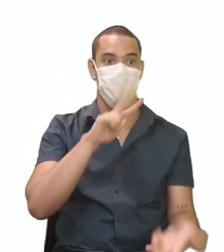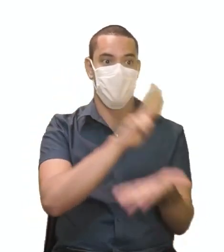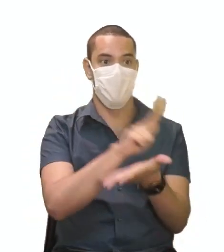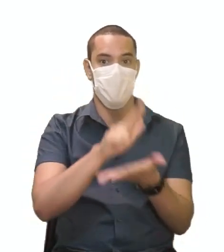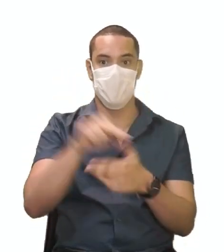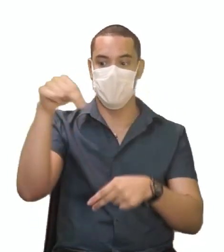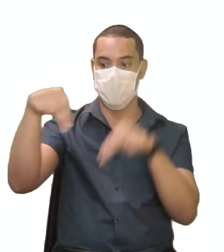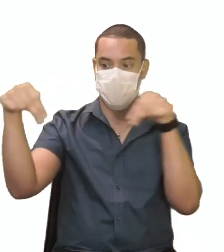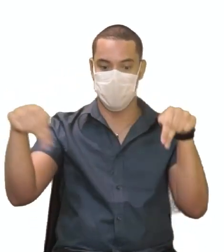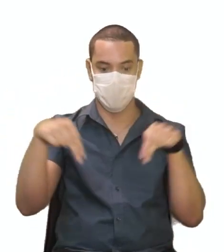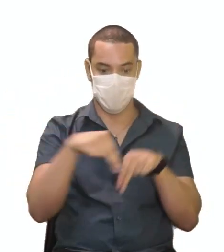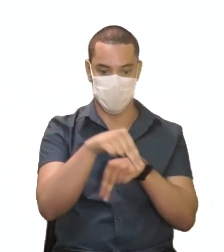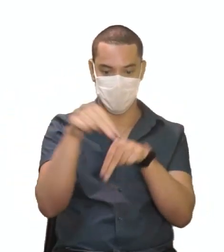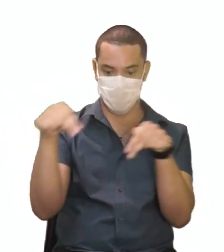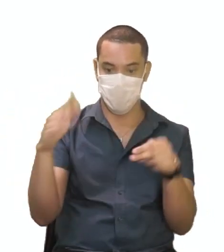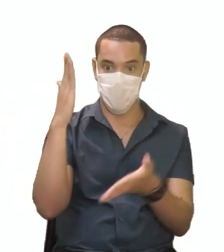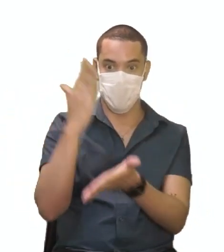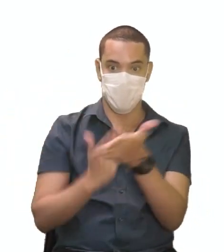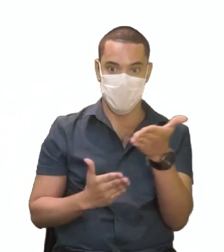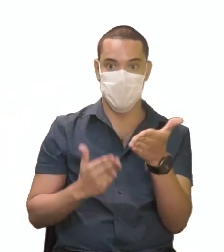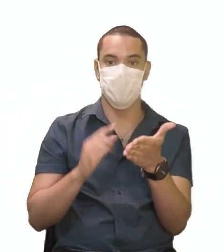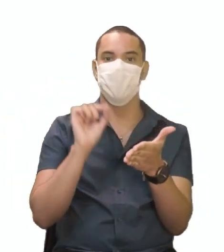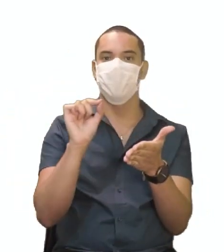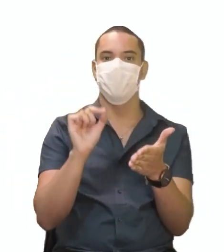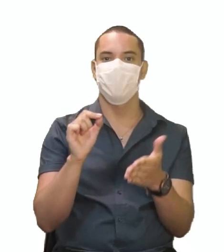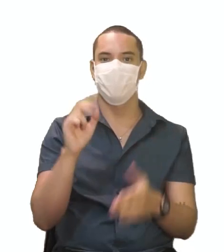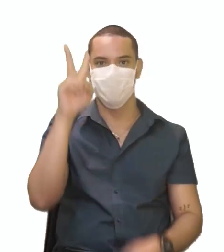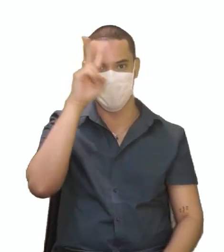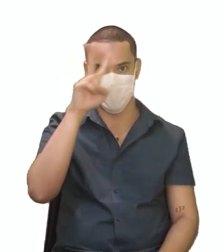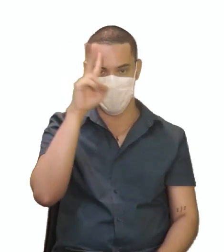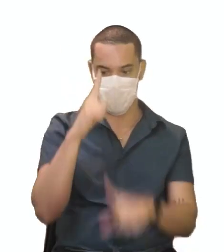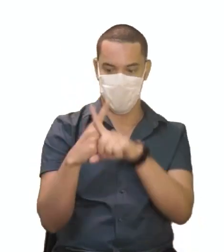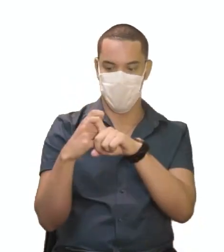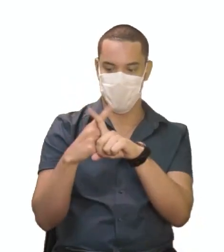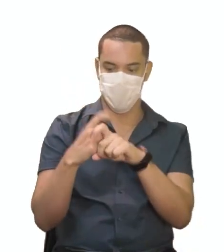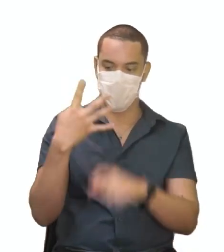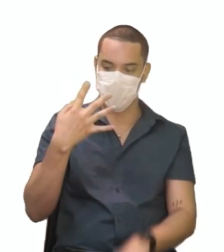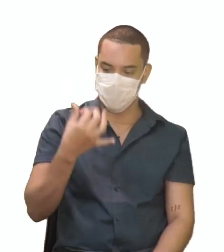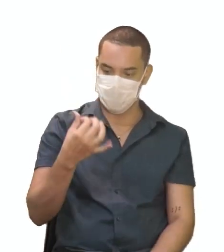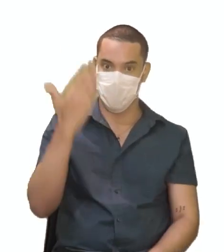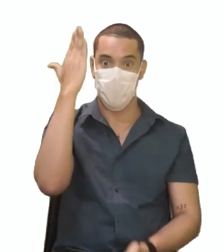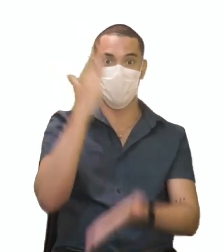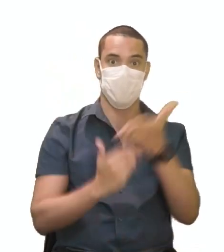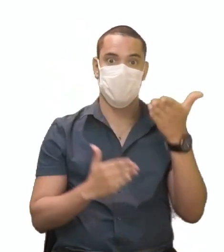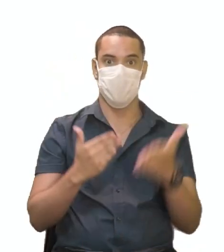células N, com metade do número de cromossomos. Por isso,